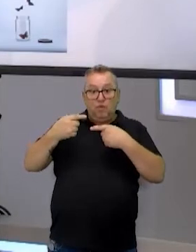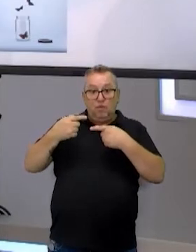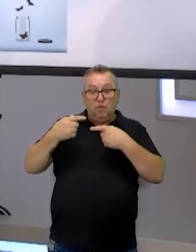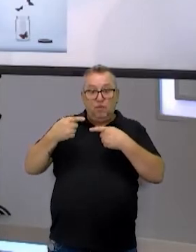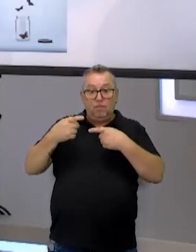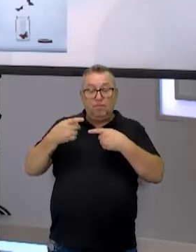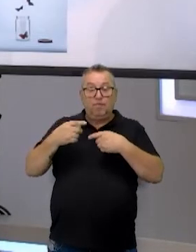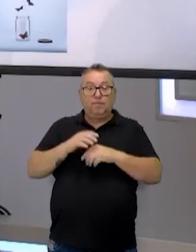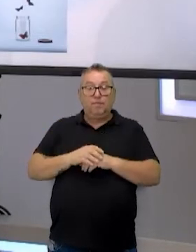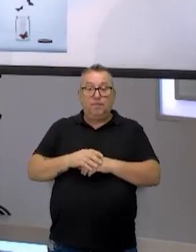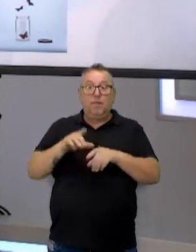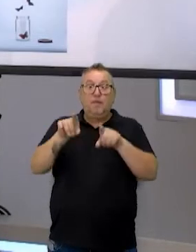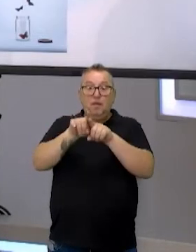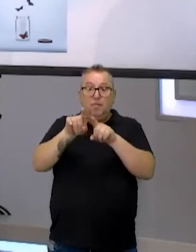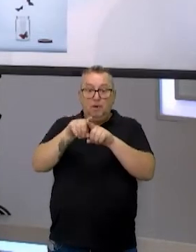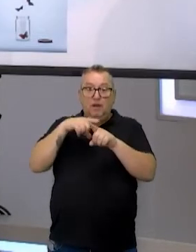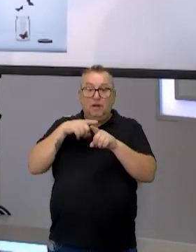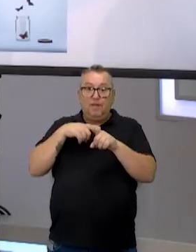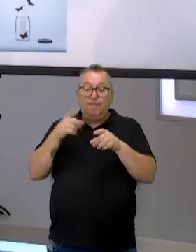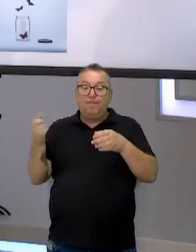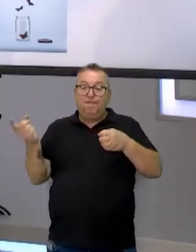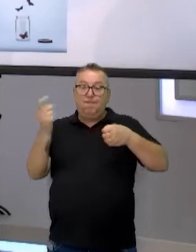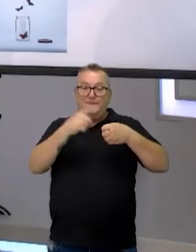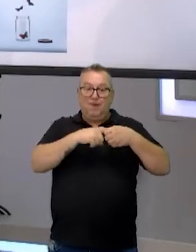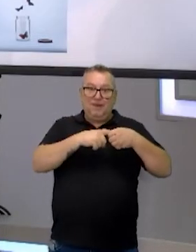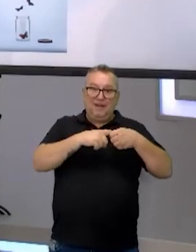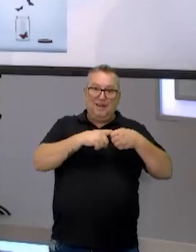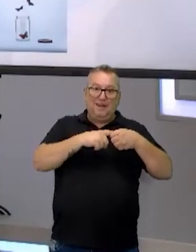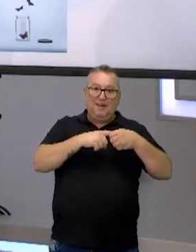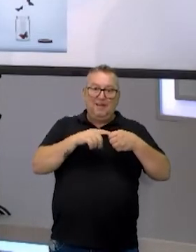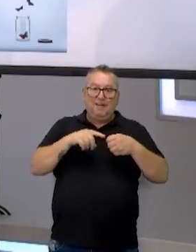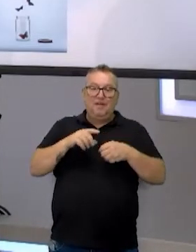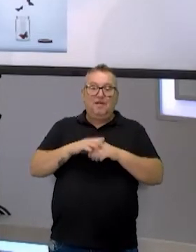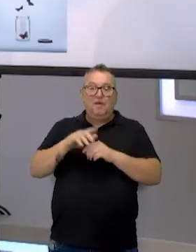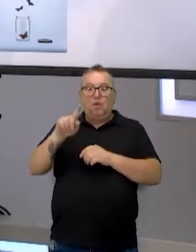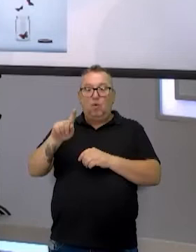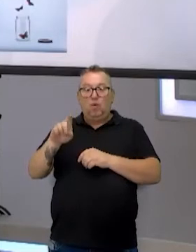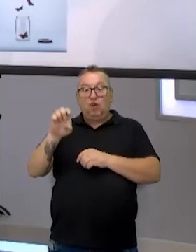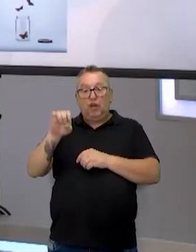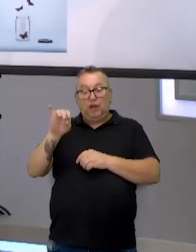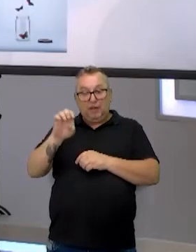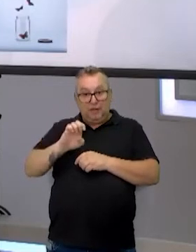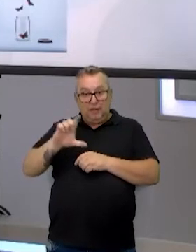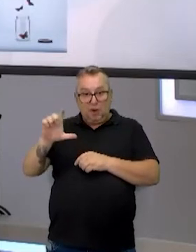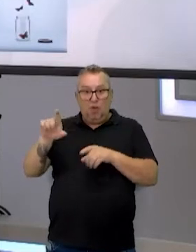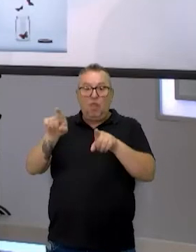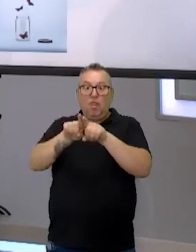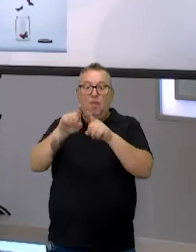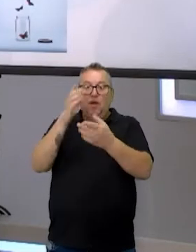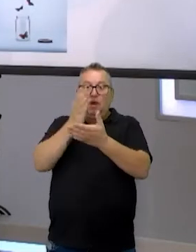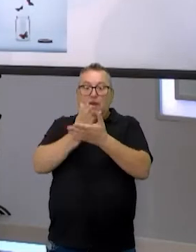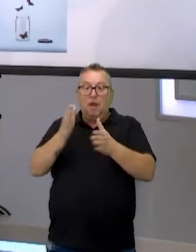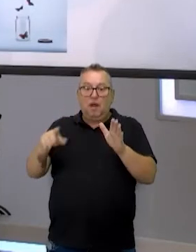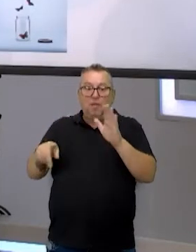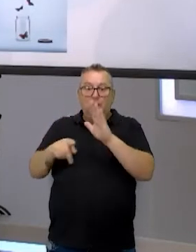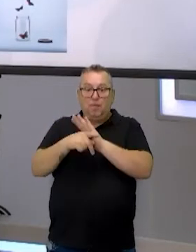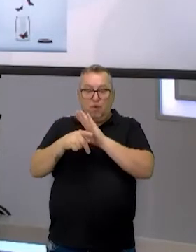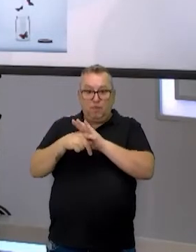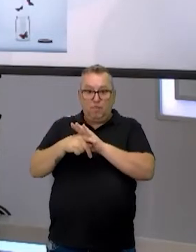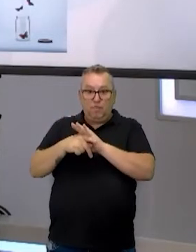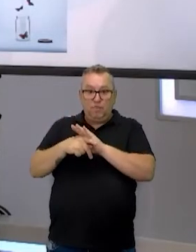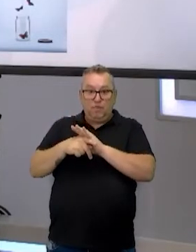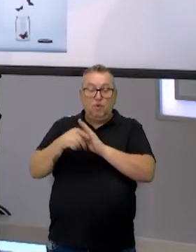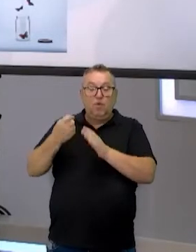do sistema, ele traz de volta. Não é à toa que o Geisel, o mesmo que acaba com ato institucional